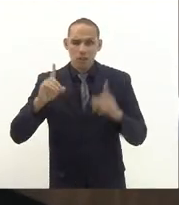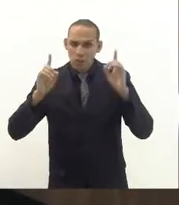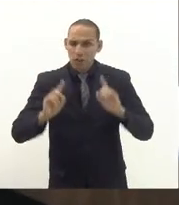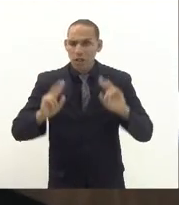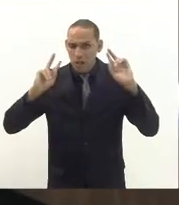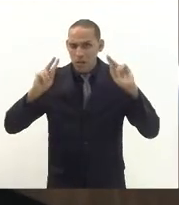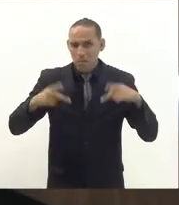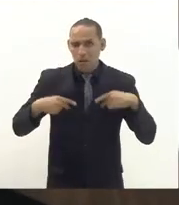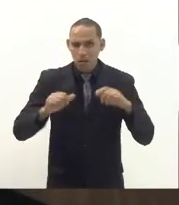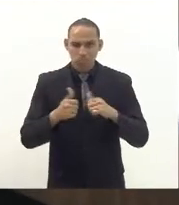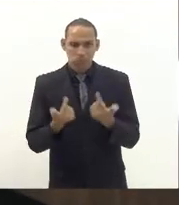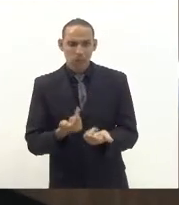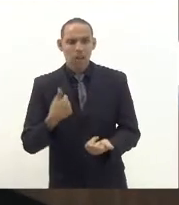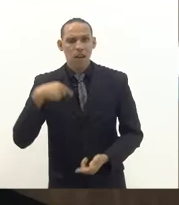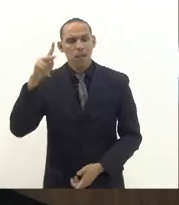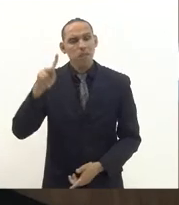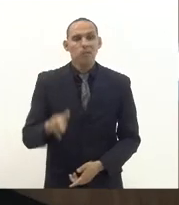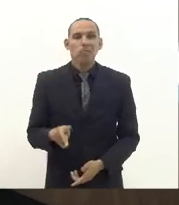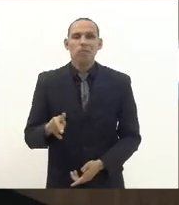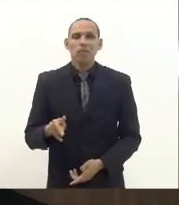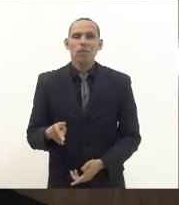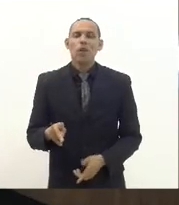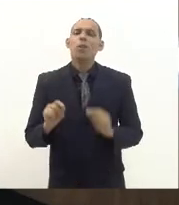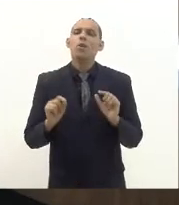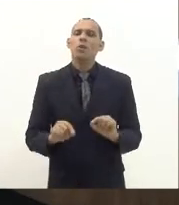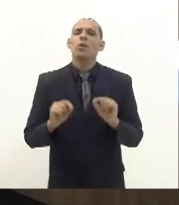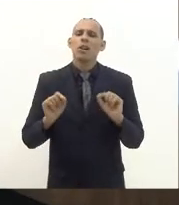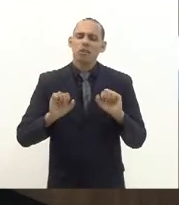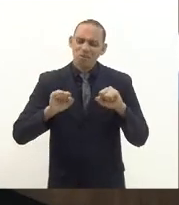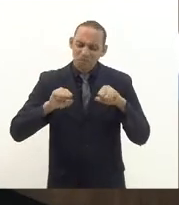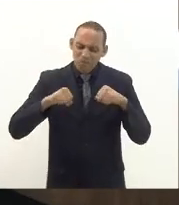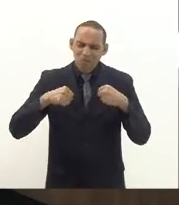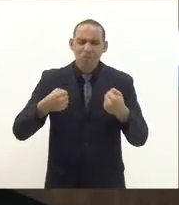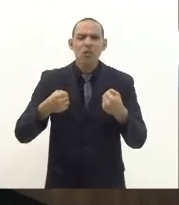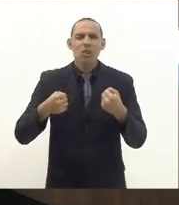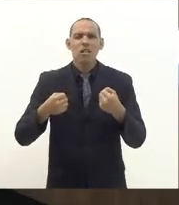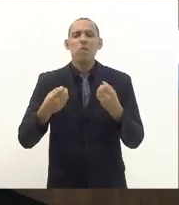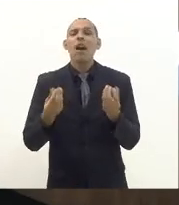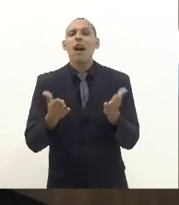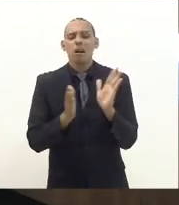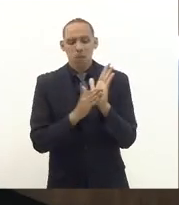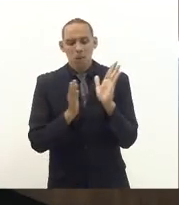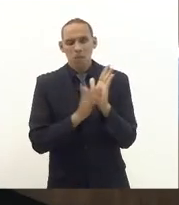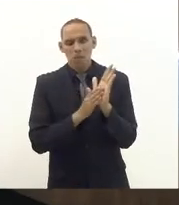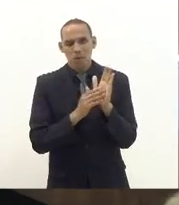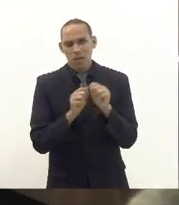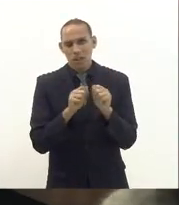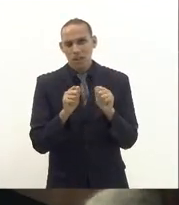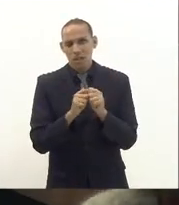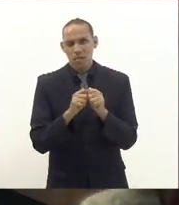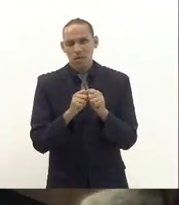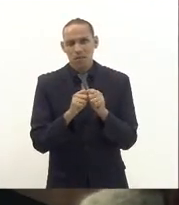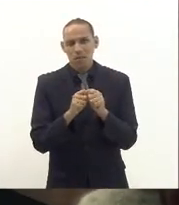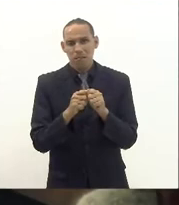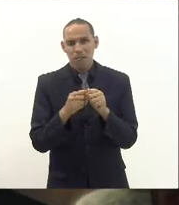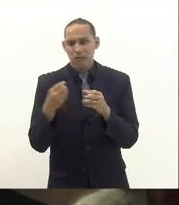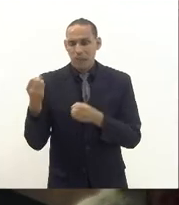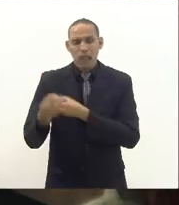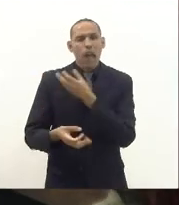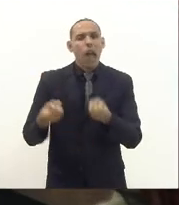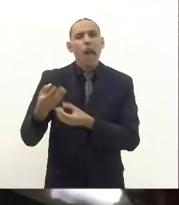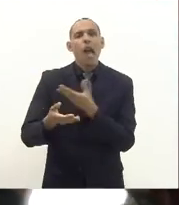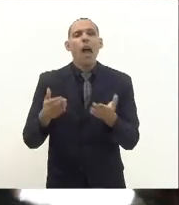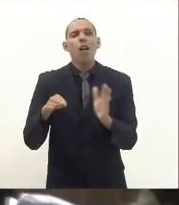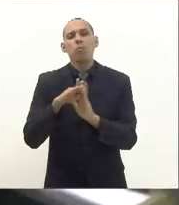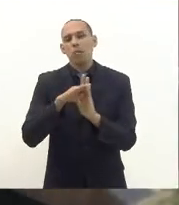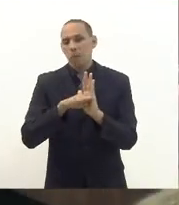Humanos aqui da casa presidida por mim sempre faz um enorme esforço para ser pro positiva para trazer aqui a